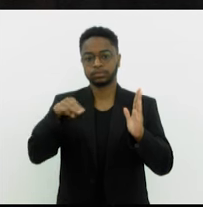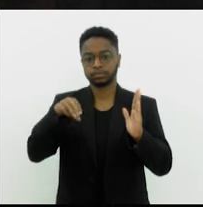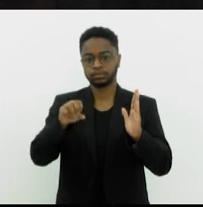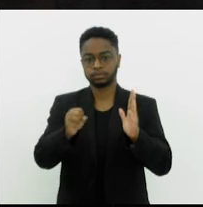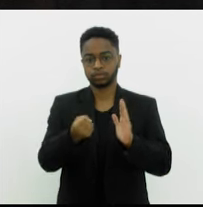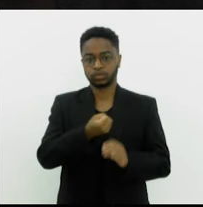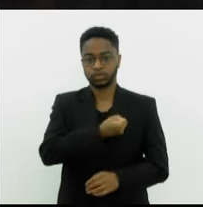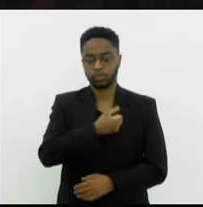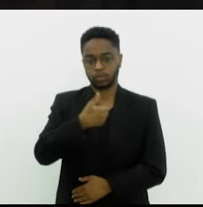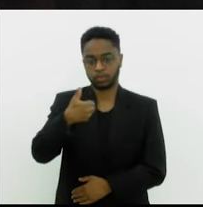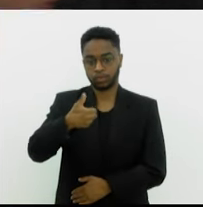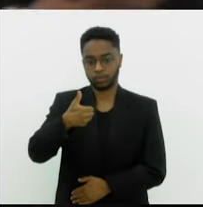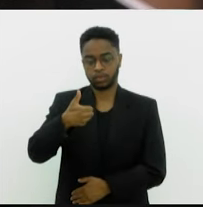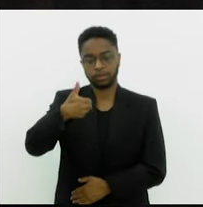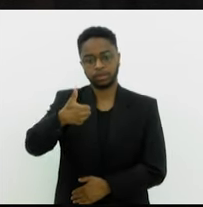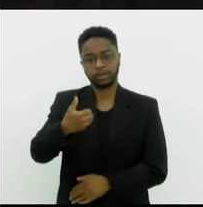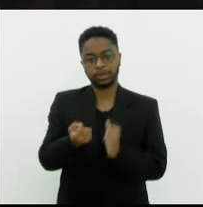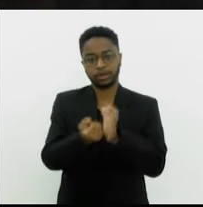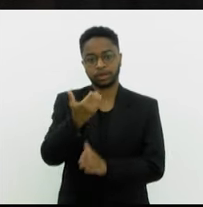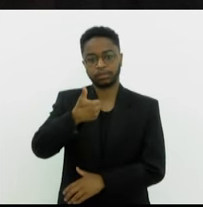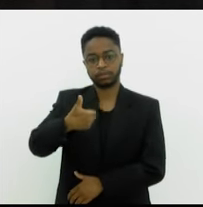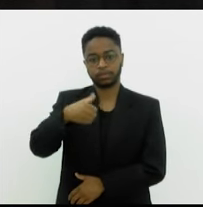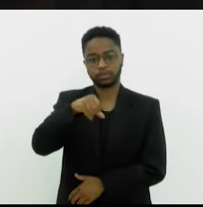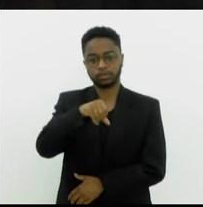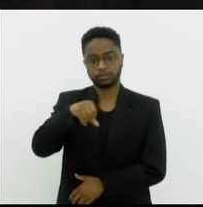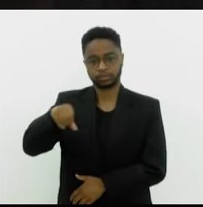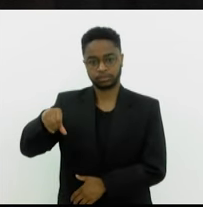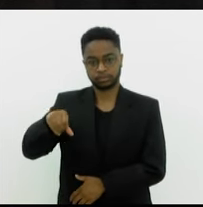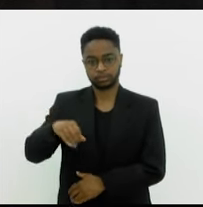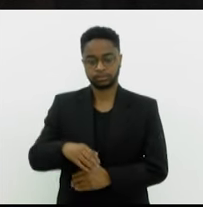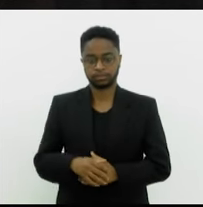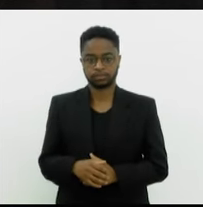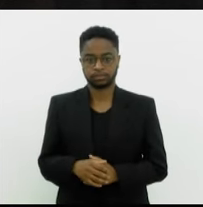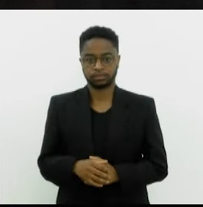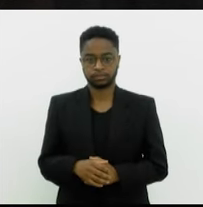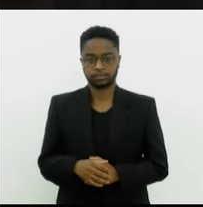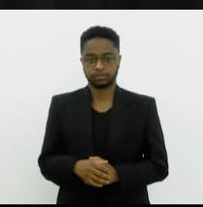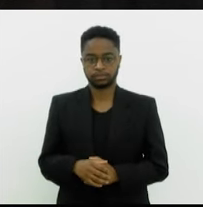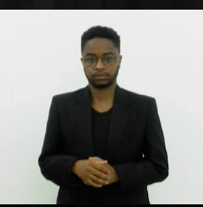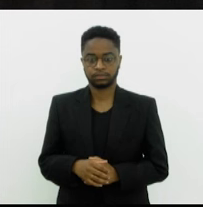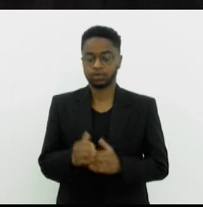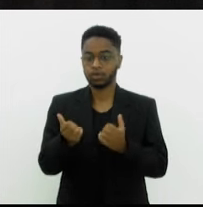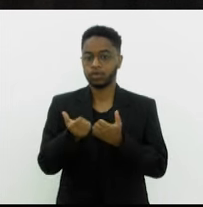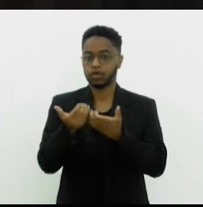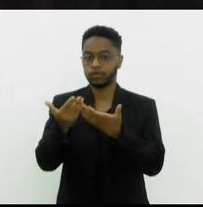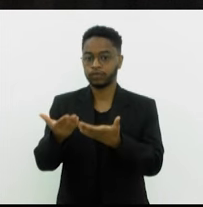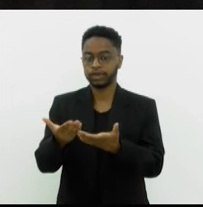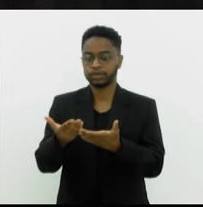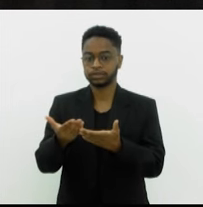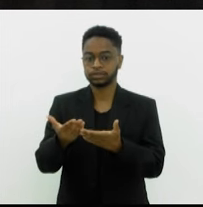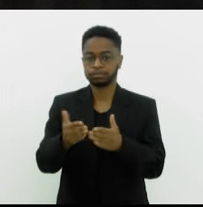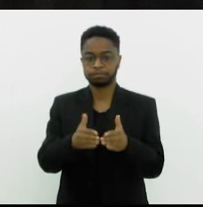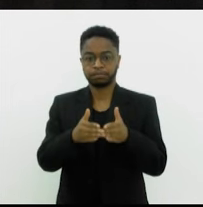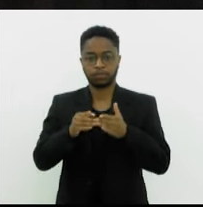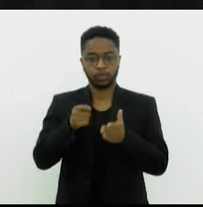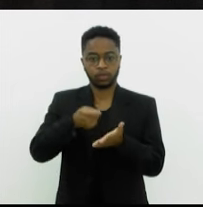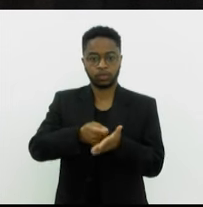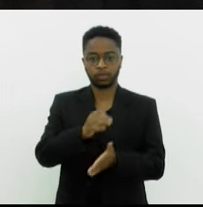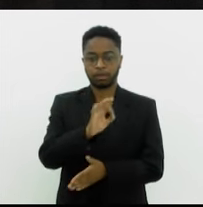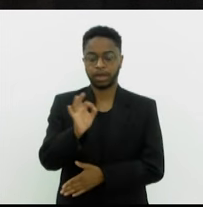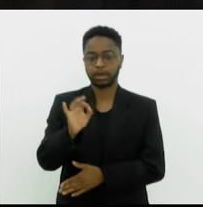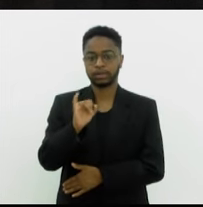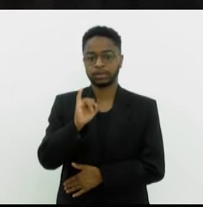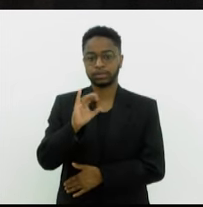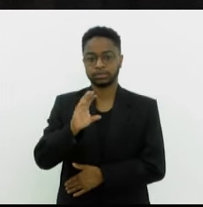1, de 1999, que concede de isenção de ICMS